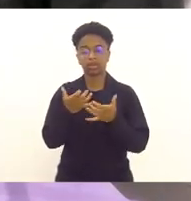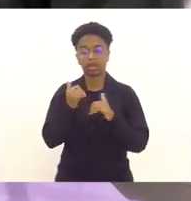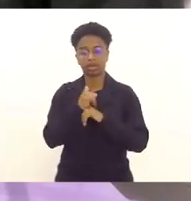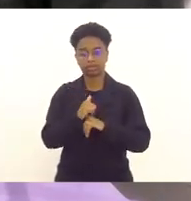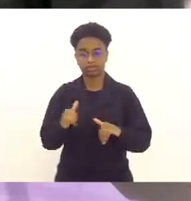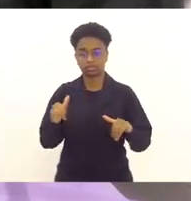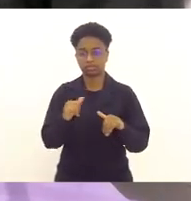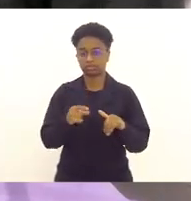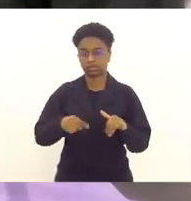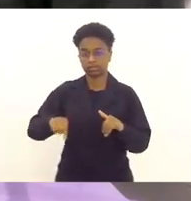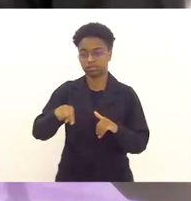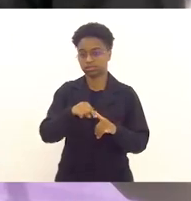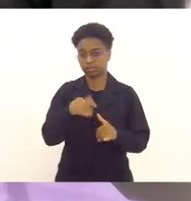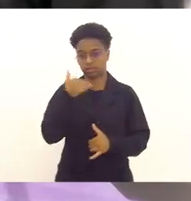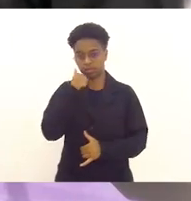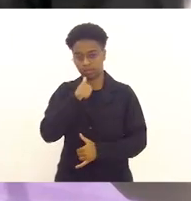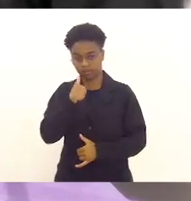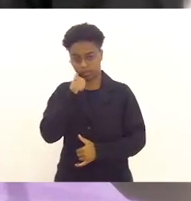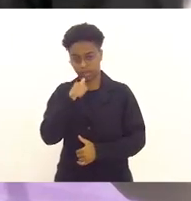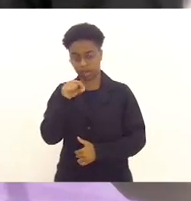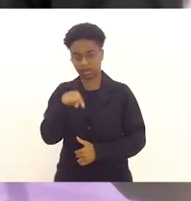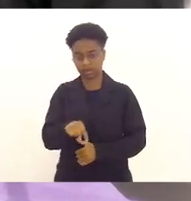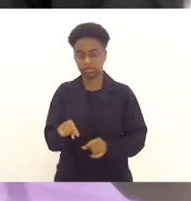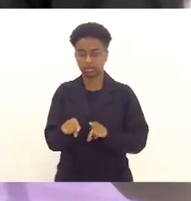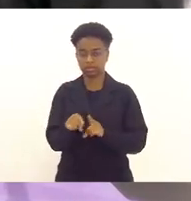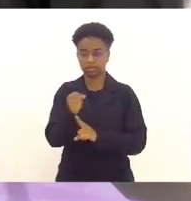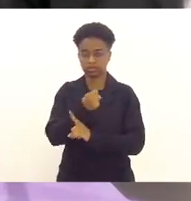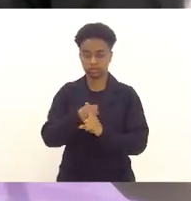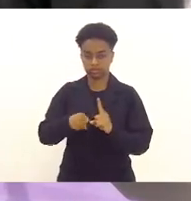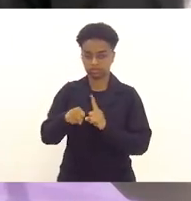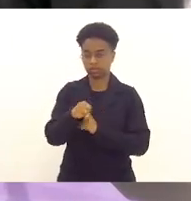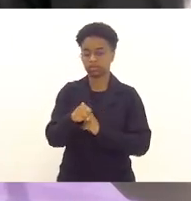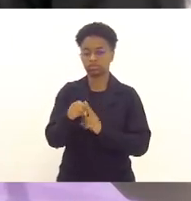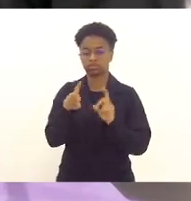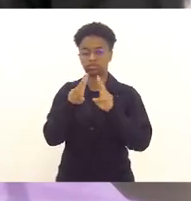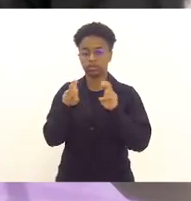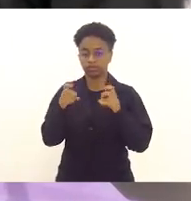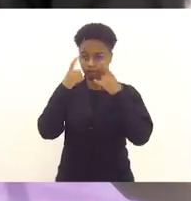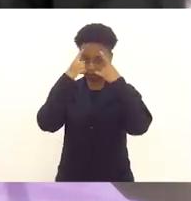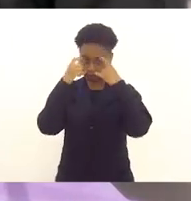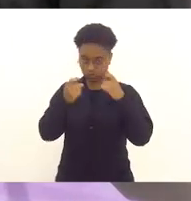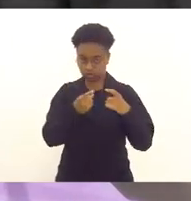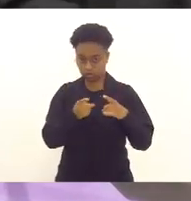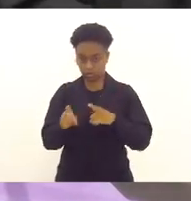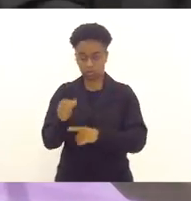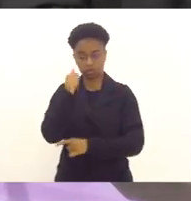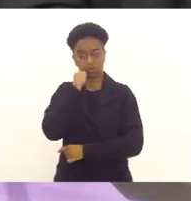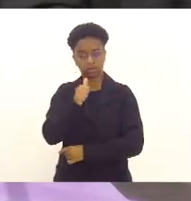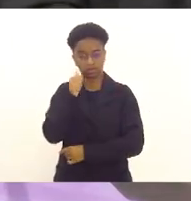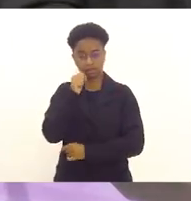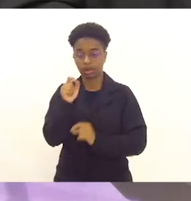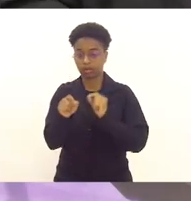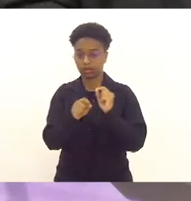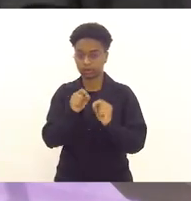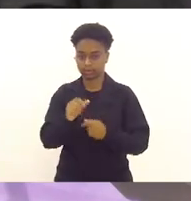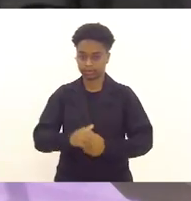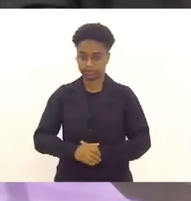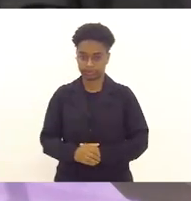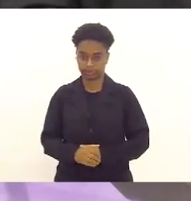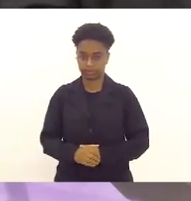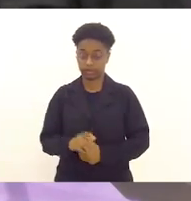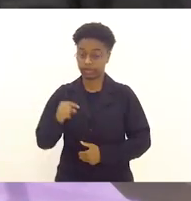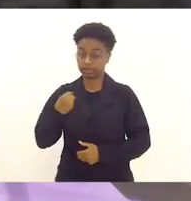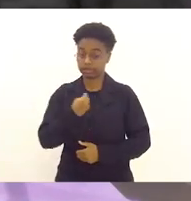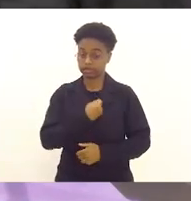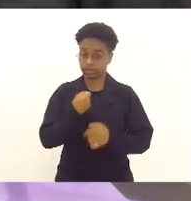colaborar aqui com as mulheres que estão aqui né e com toda a sociedade elas são a violência contra a mulher é o seguinte a gente